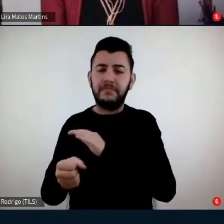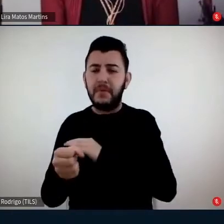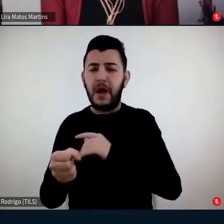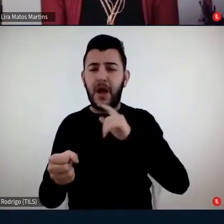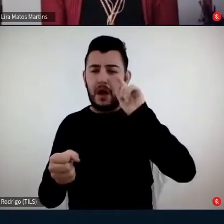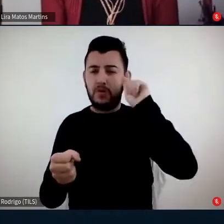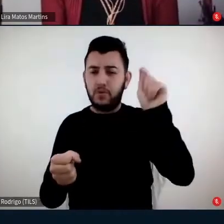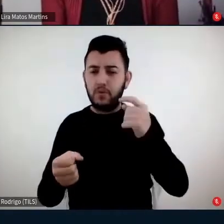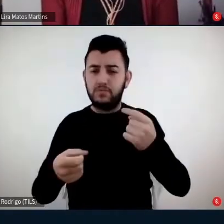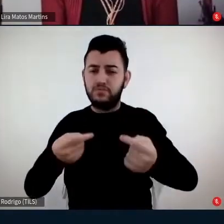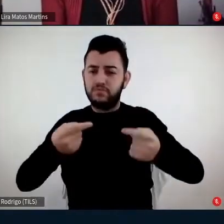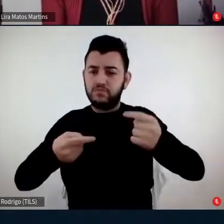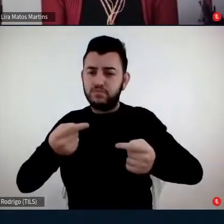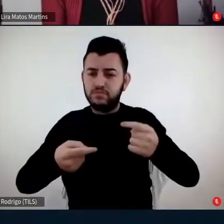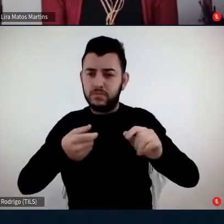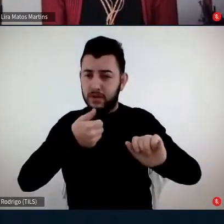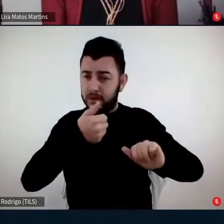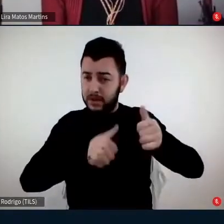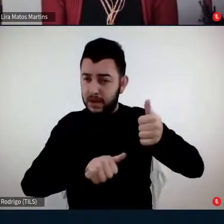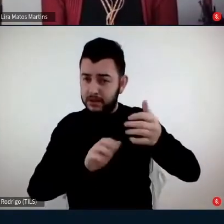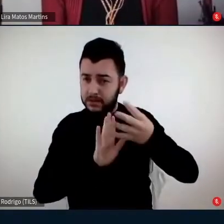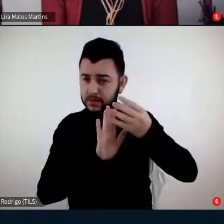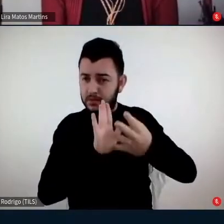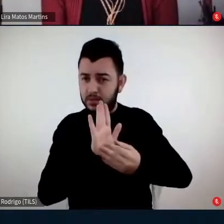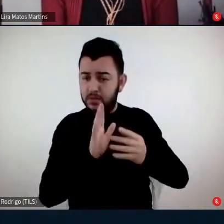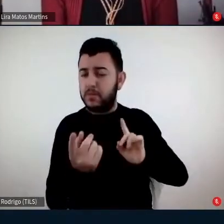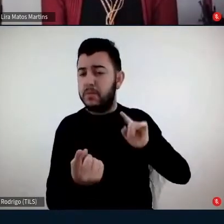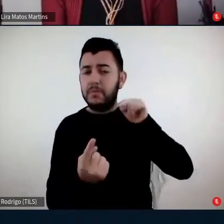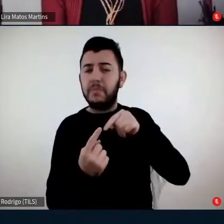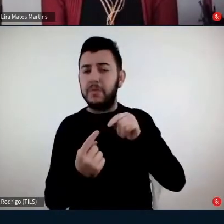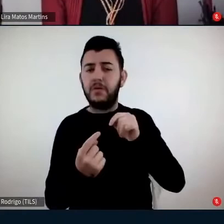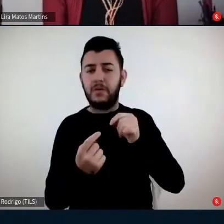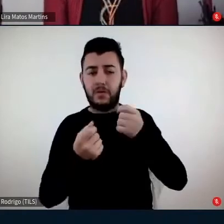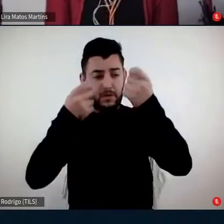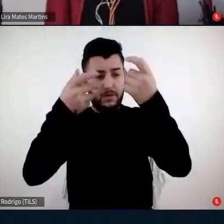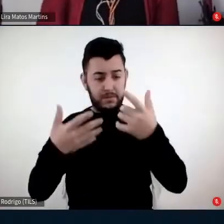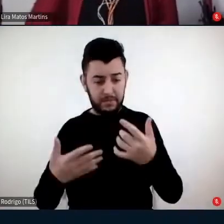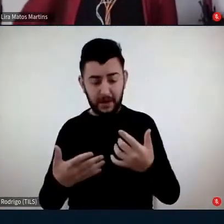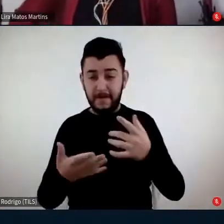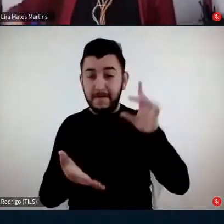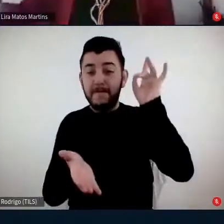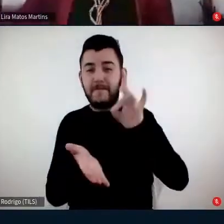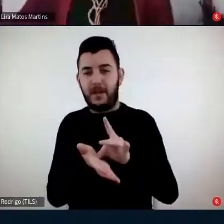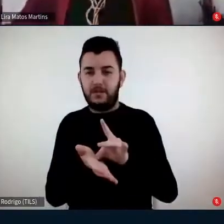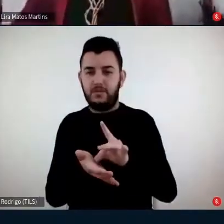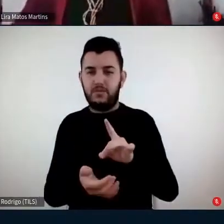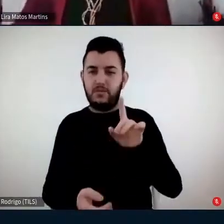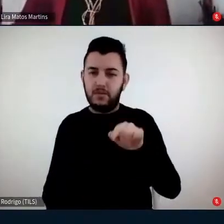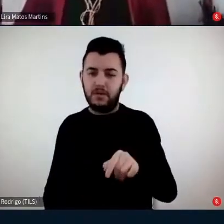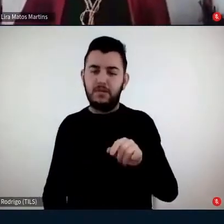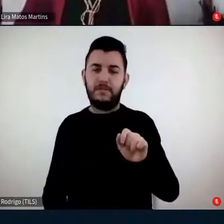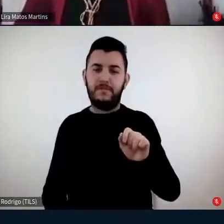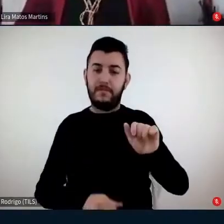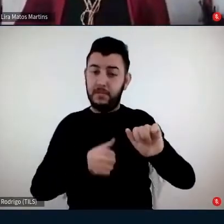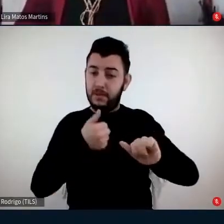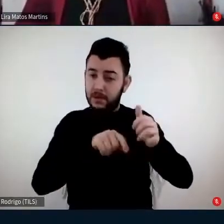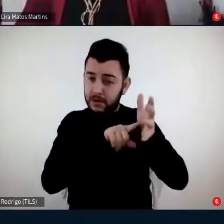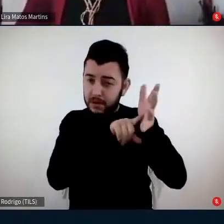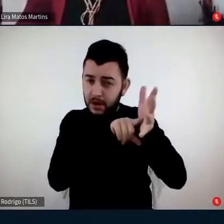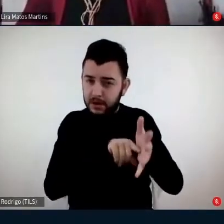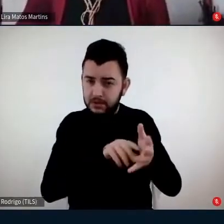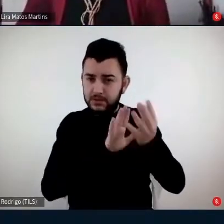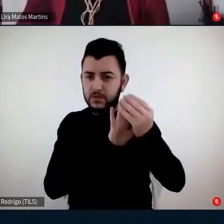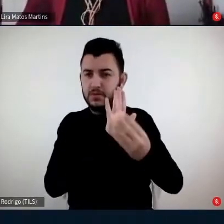análise de conteúdo para me dizer o que é de fato análise de conteúdo e quais são as etapas